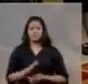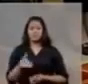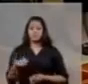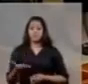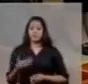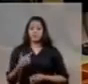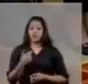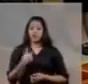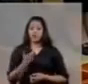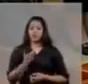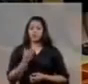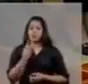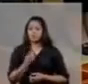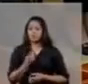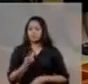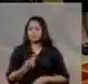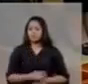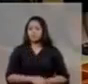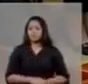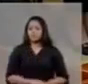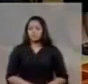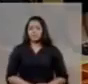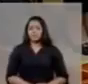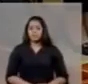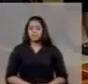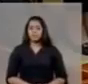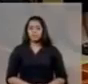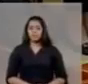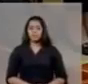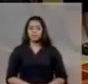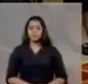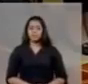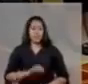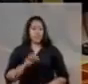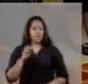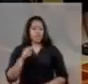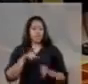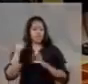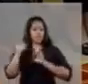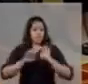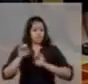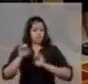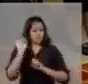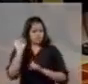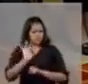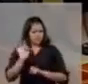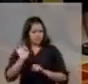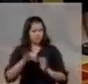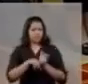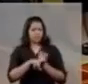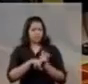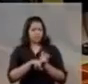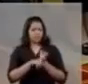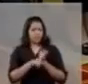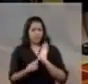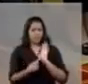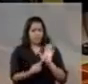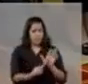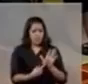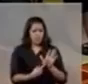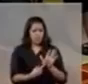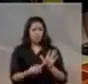Portanto, é impressionante que há estatísticas no Brasil que comprovam que